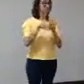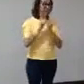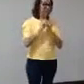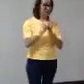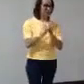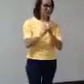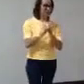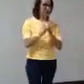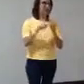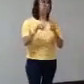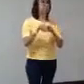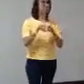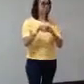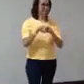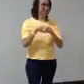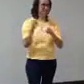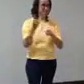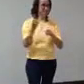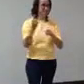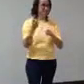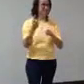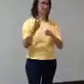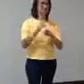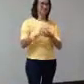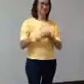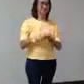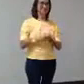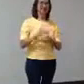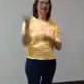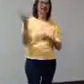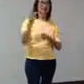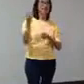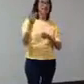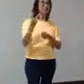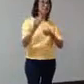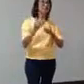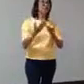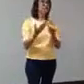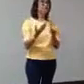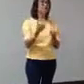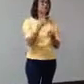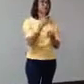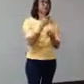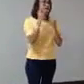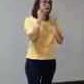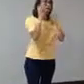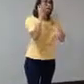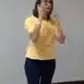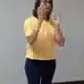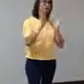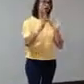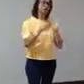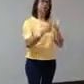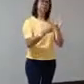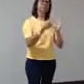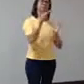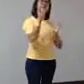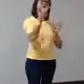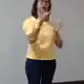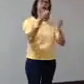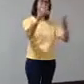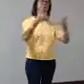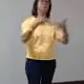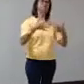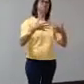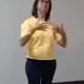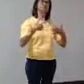e isso eu falo porque eles não escondem, eles assumem a condição, ela não foi no